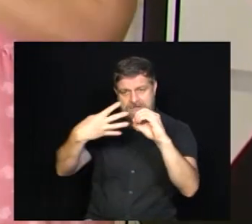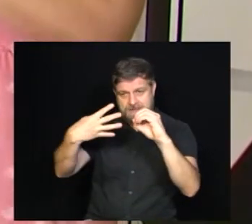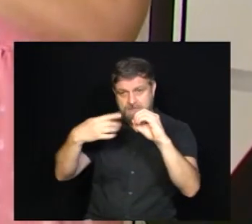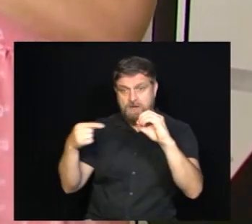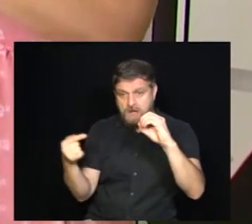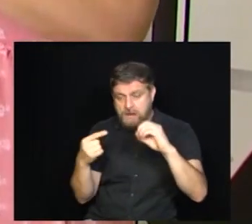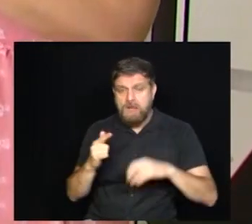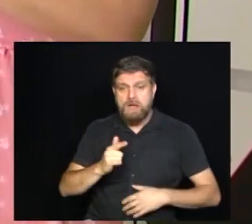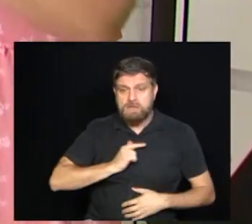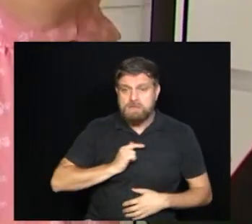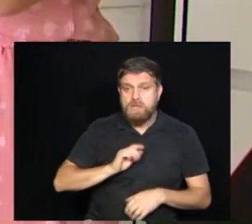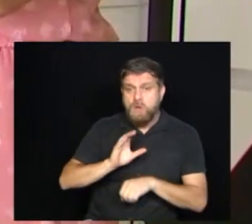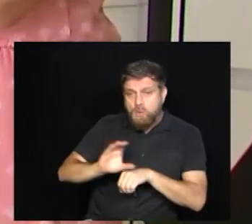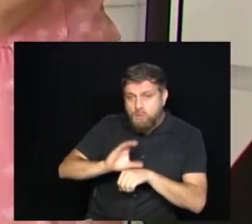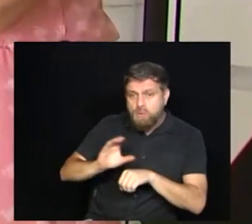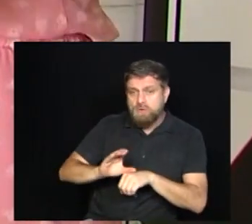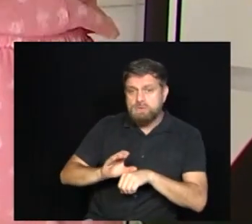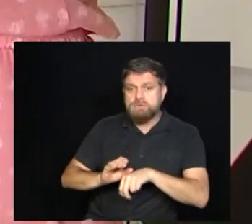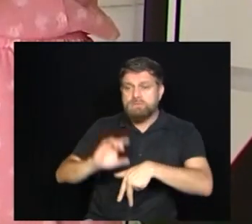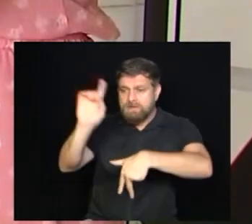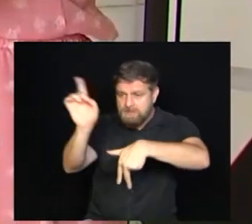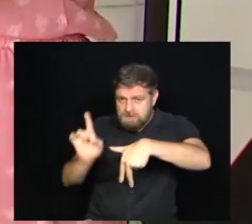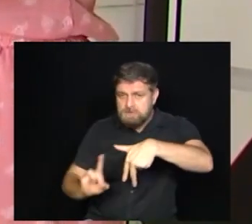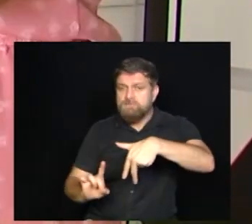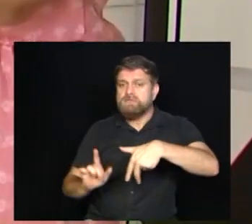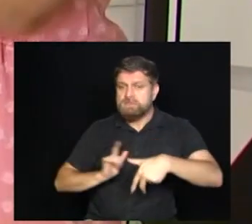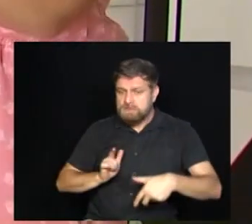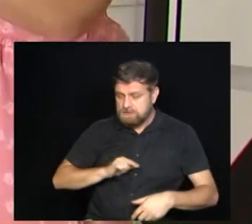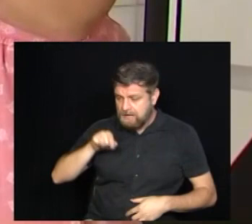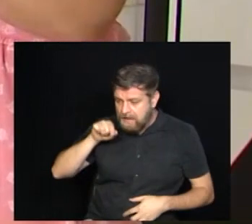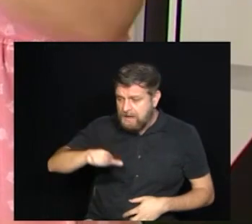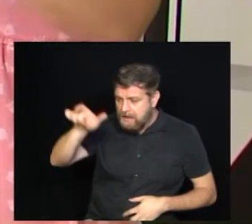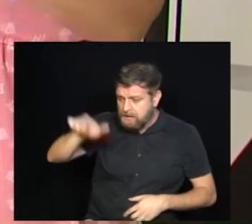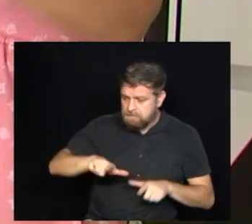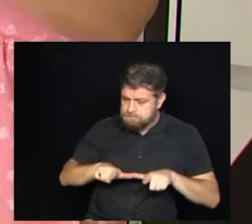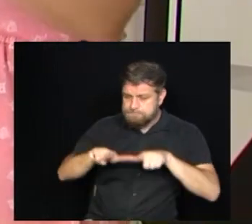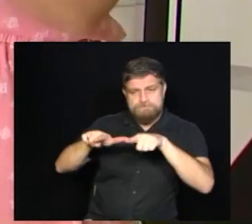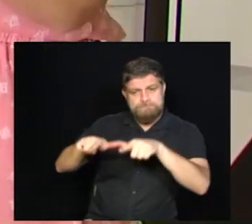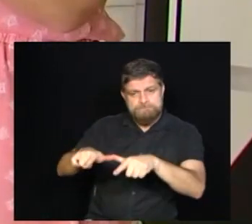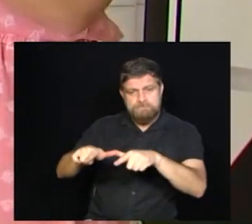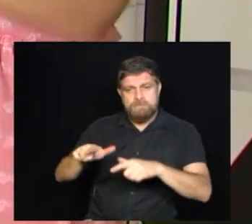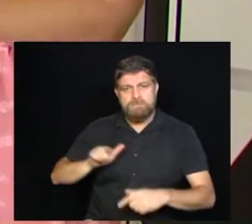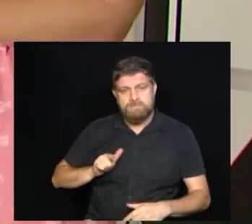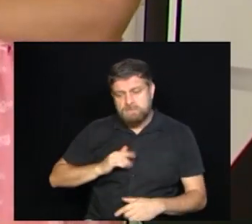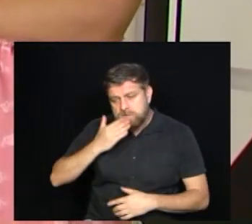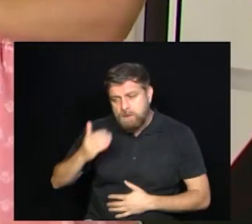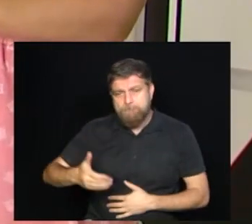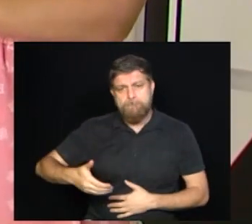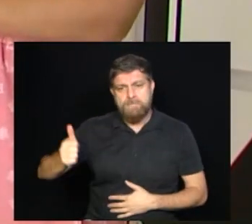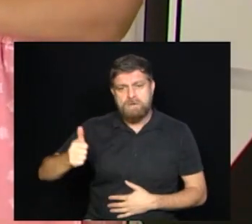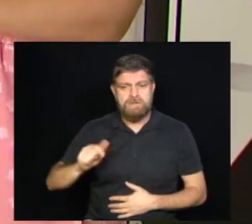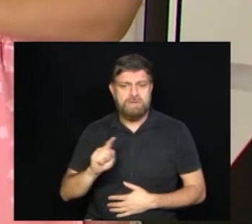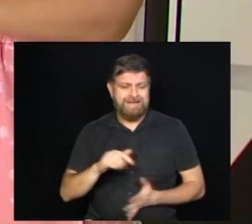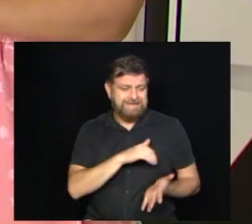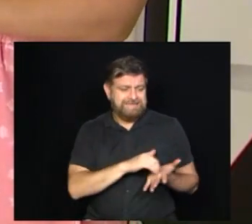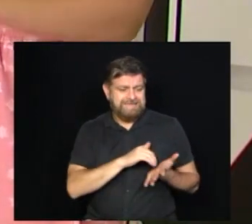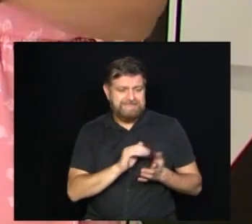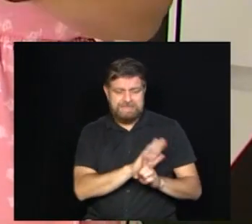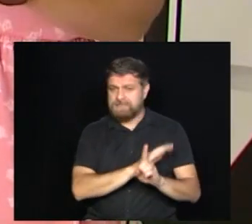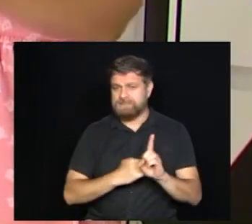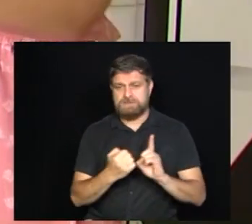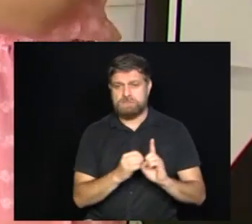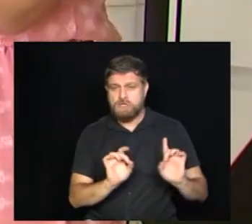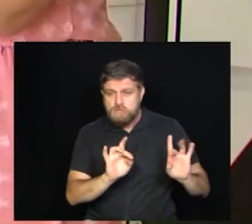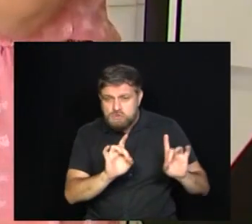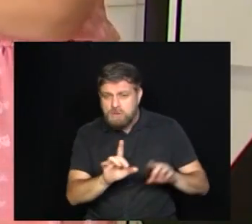para pessoas com deficiência, buscando a qualificação e que ela tenha uma melhor qualificação. Então veja que não é só a Secretaria de Assistência Social,